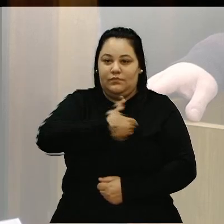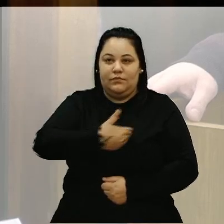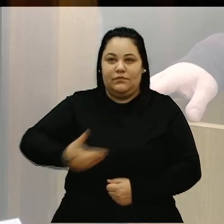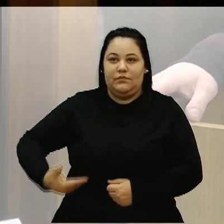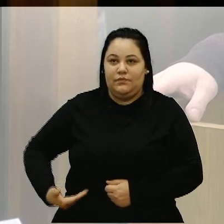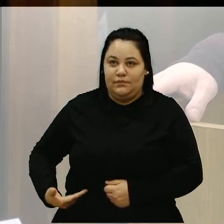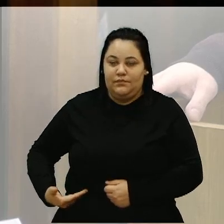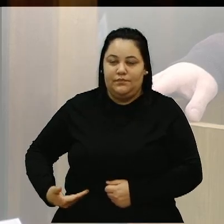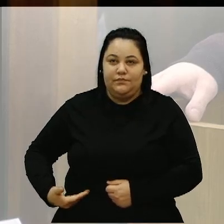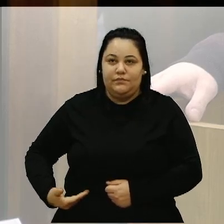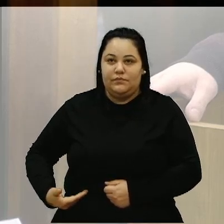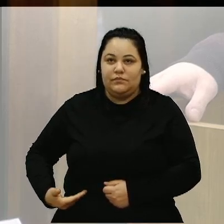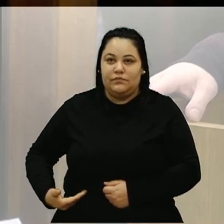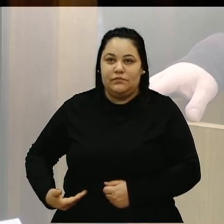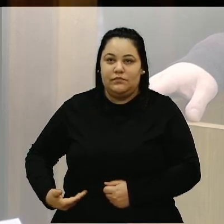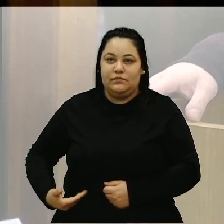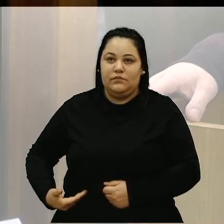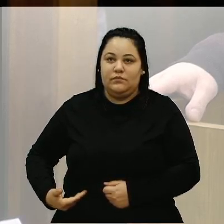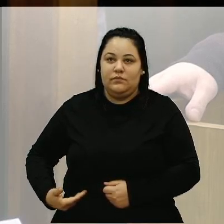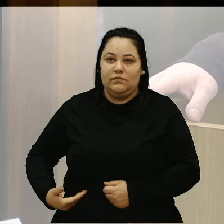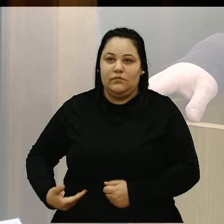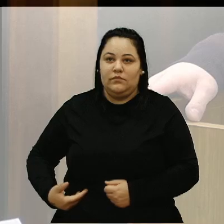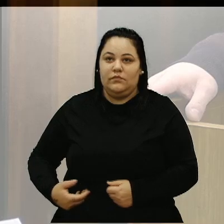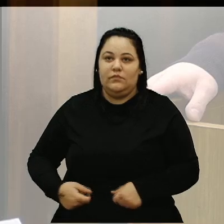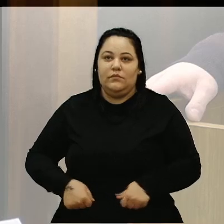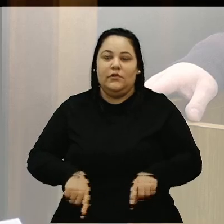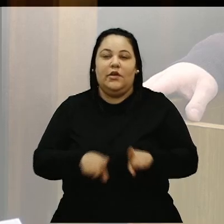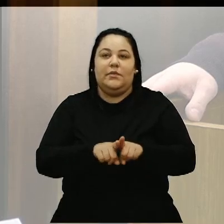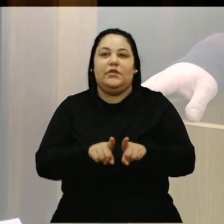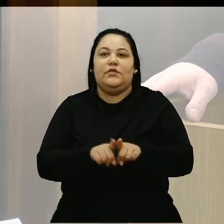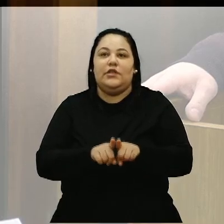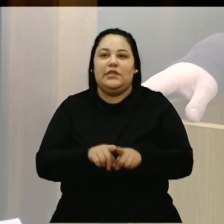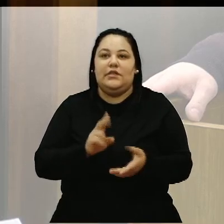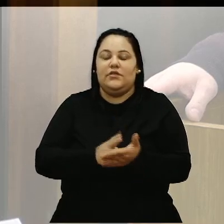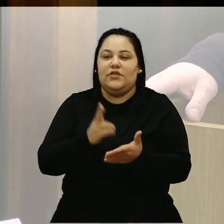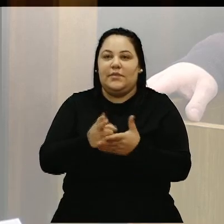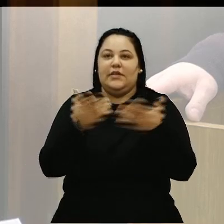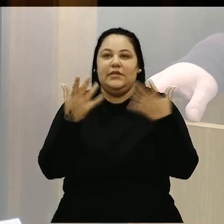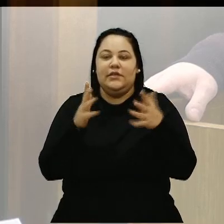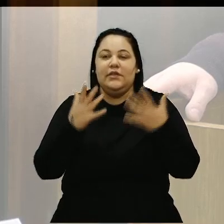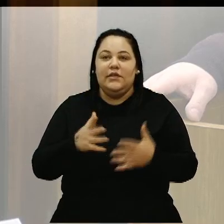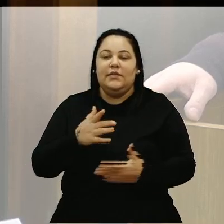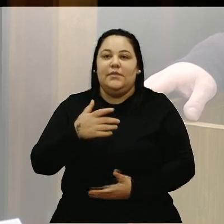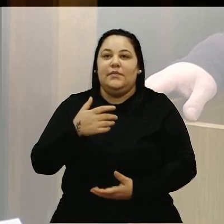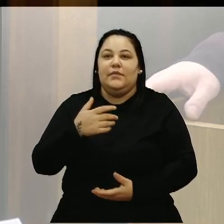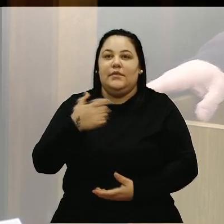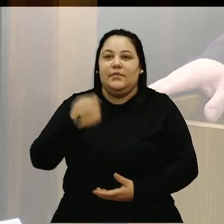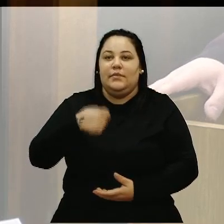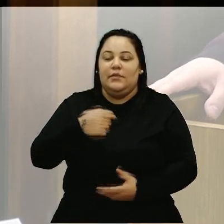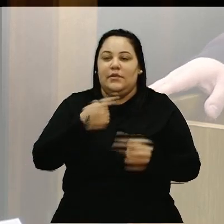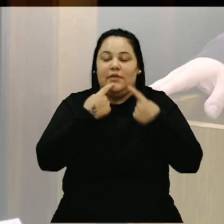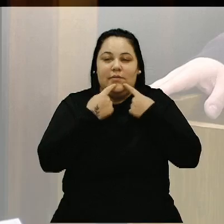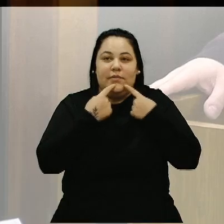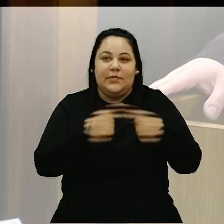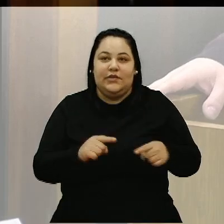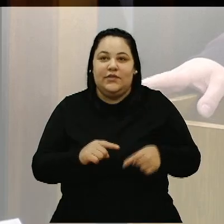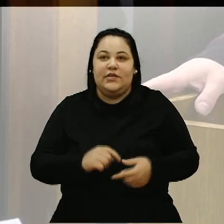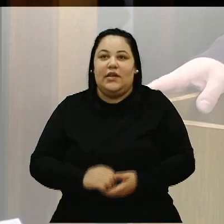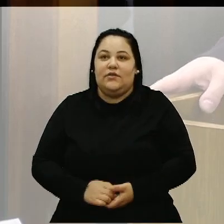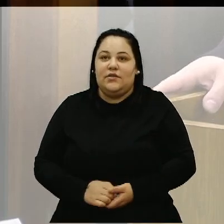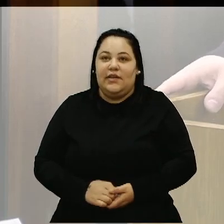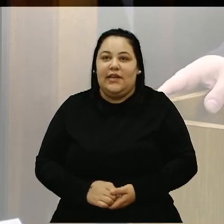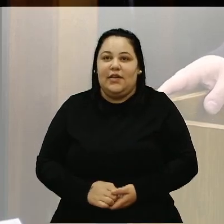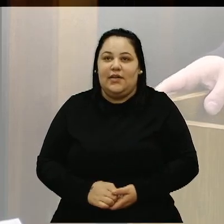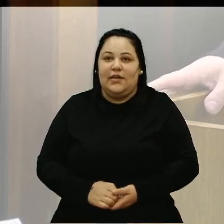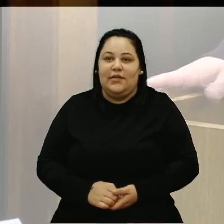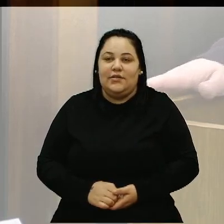imediato, quando eu sempre digo que quando a gente tem que parabenizar, a gente parabeniza, e quando a gente tem que criticar, a gente critica. Então vamos